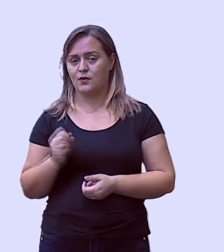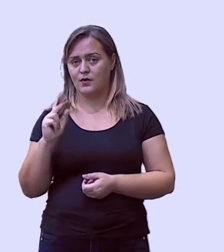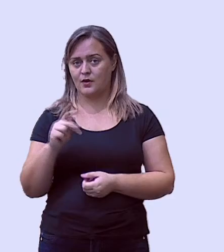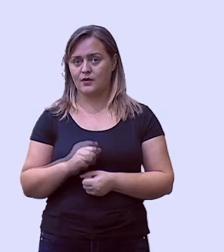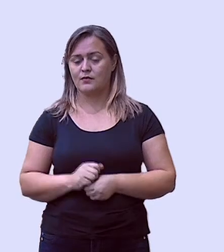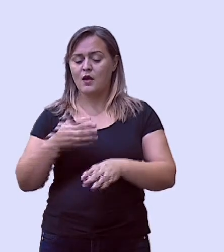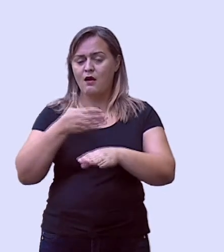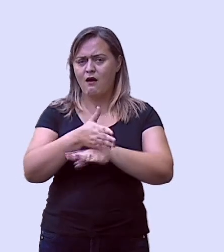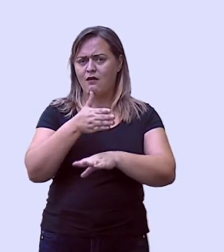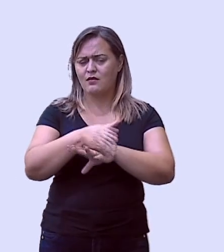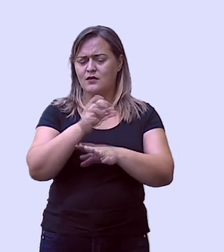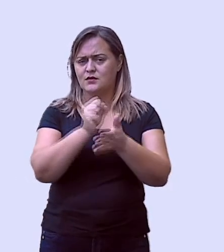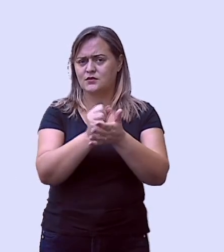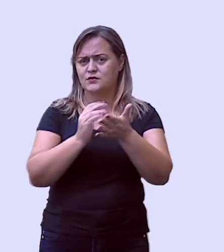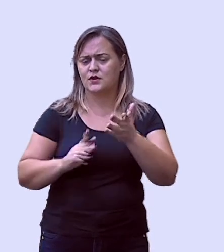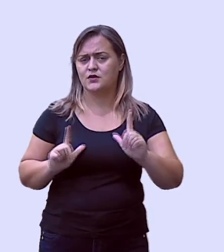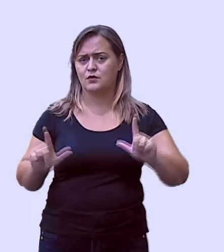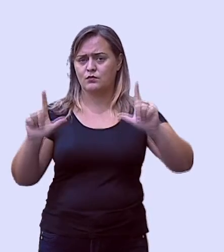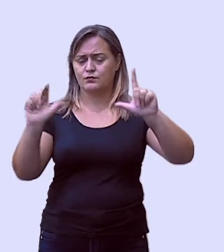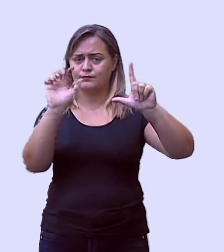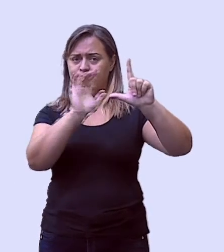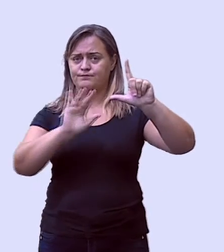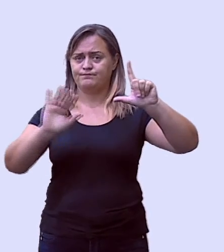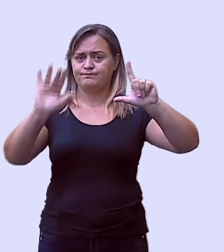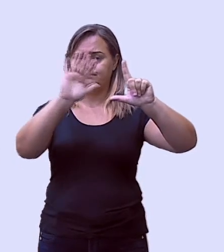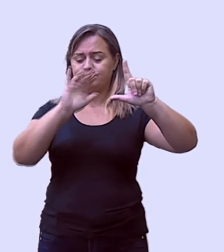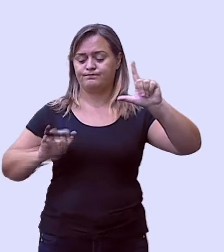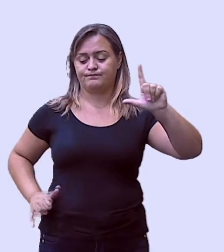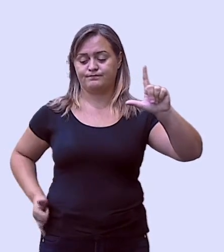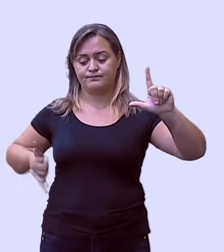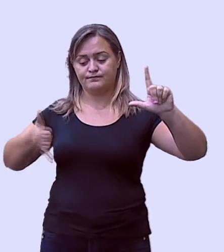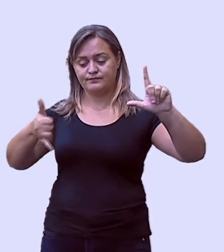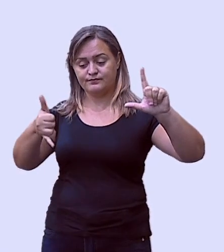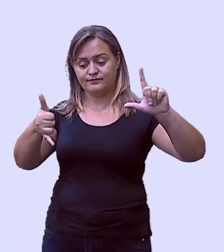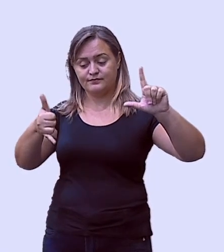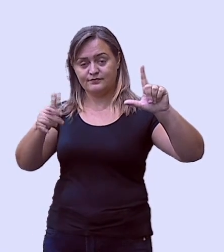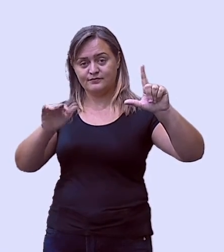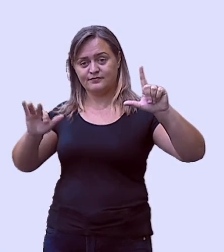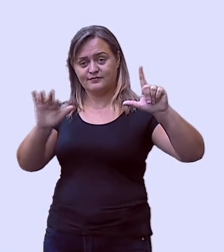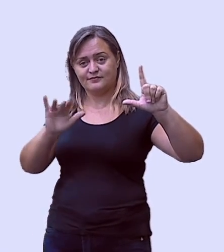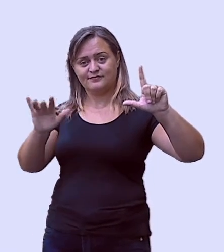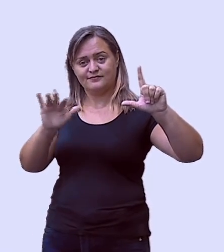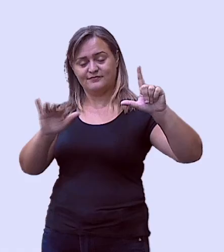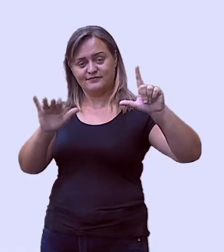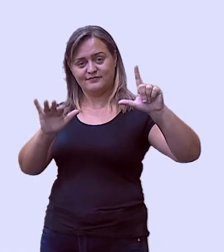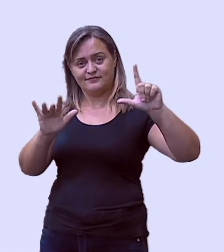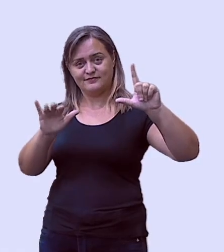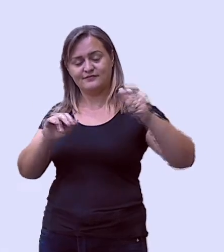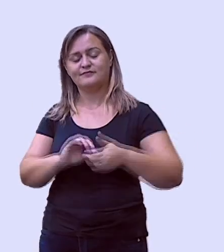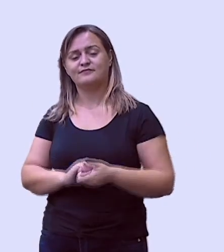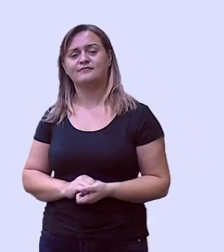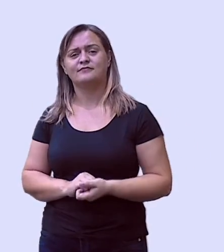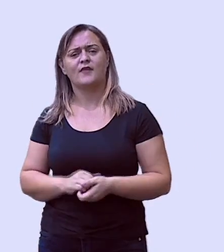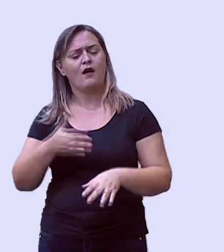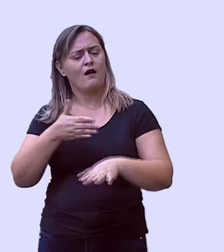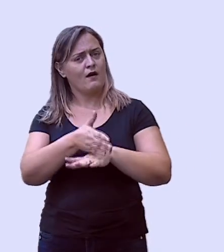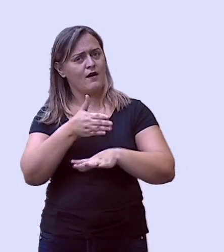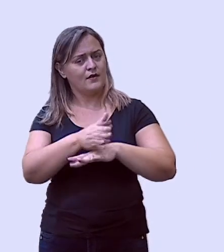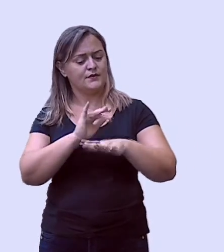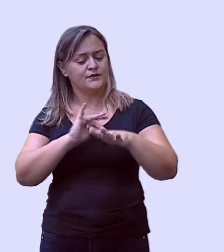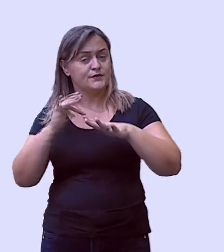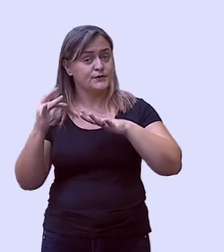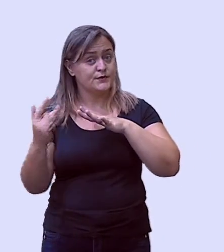plataforma SMED-GV, vão apontar a câmera do celular para a imagem que aparece no canto da tela, acessar nossas